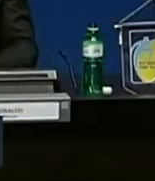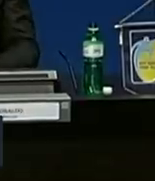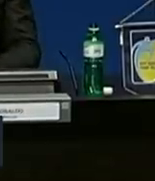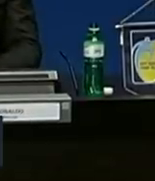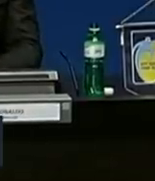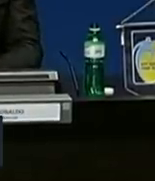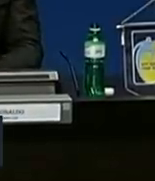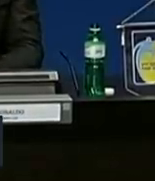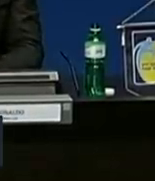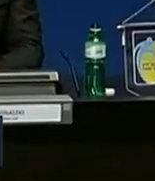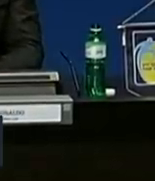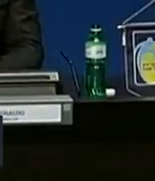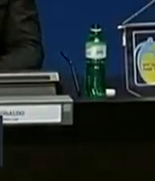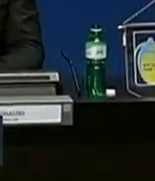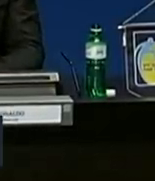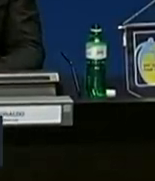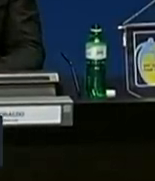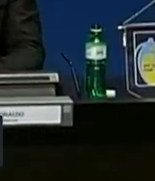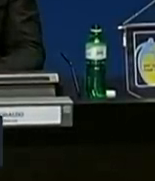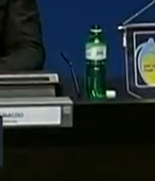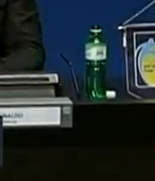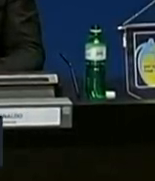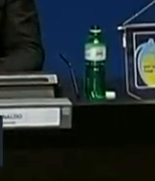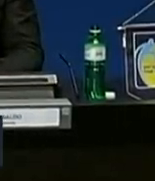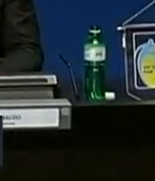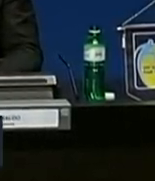É, o último a falar, sobrou muito pouco.